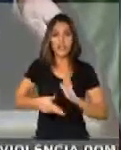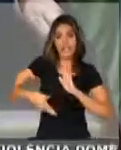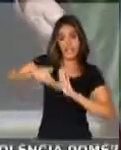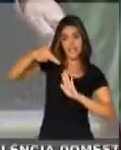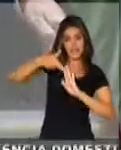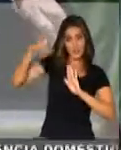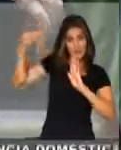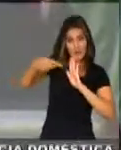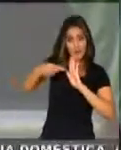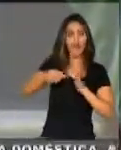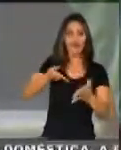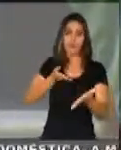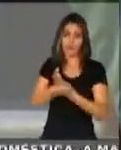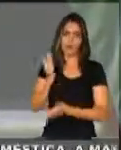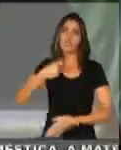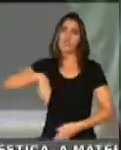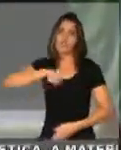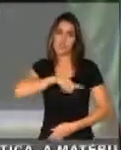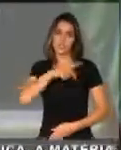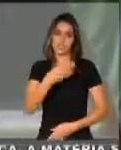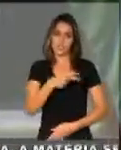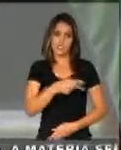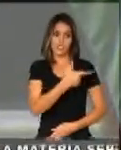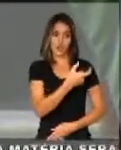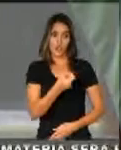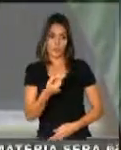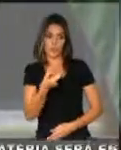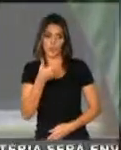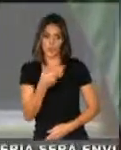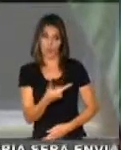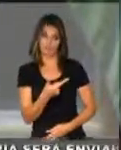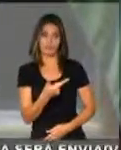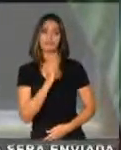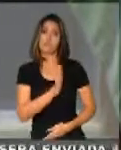este Congresso em 2002.